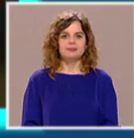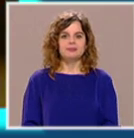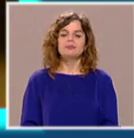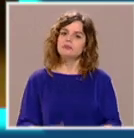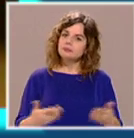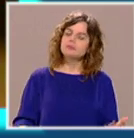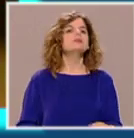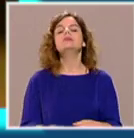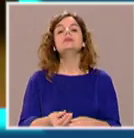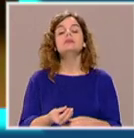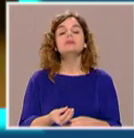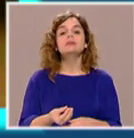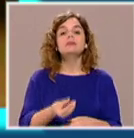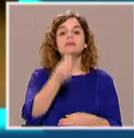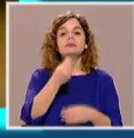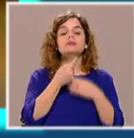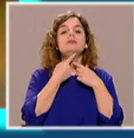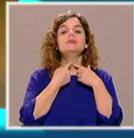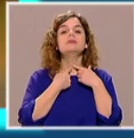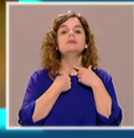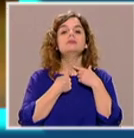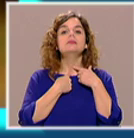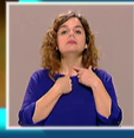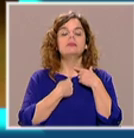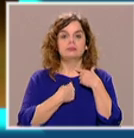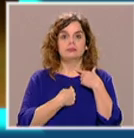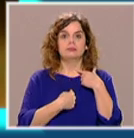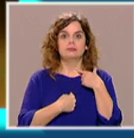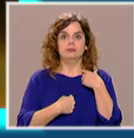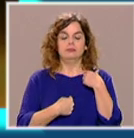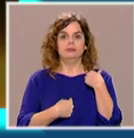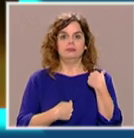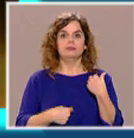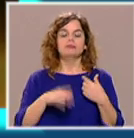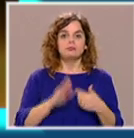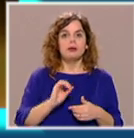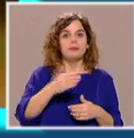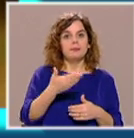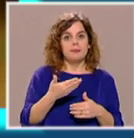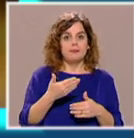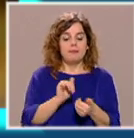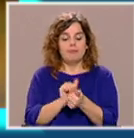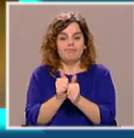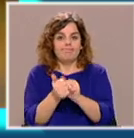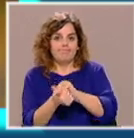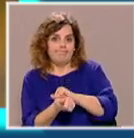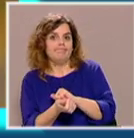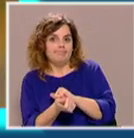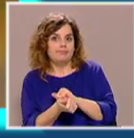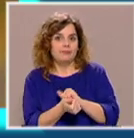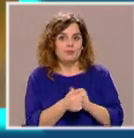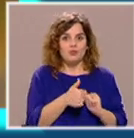Depois da entrada dos alimentos no tubo digestivo pela boca e ter ocorrido a primeira fase de transformação em bolo